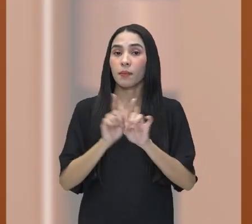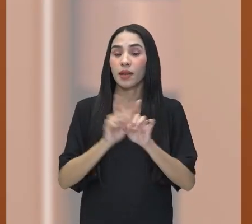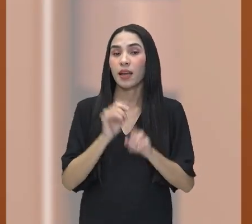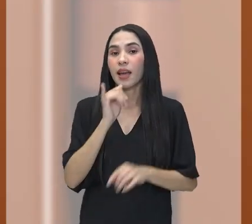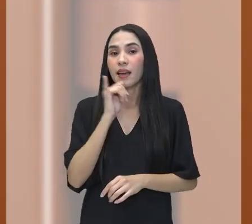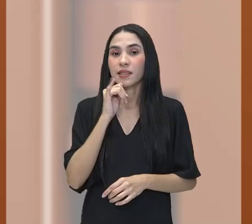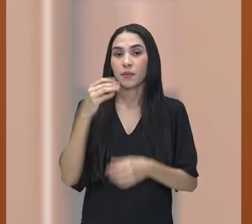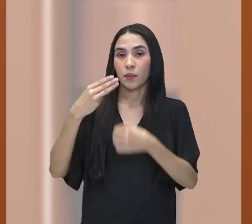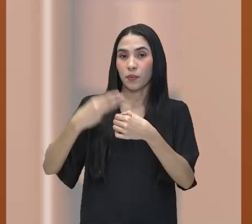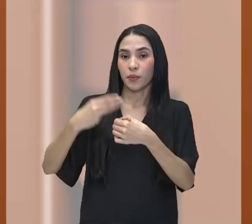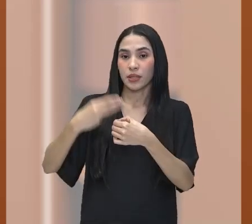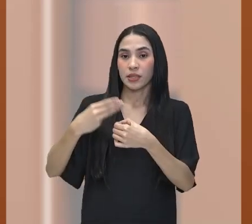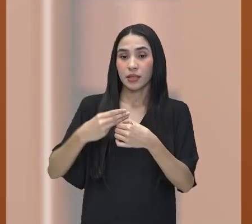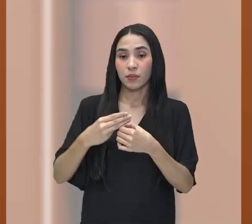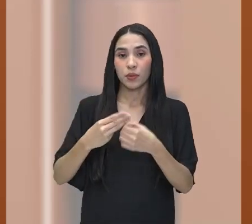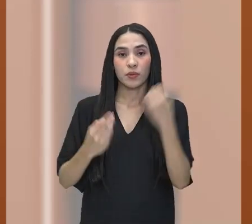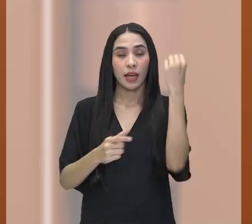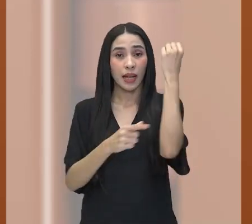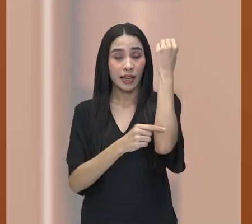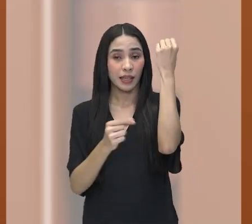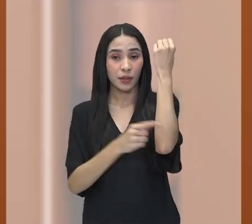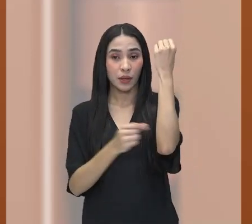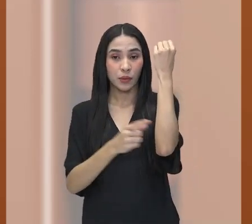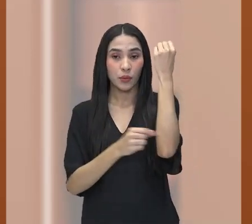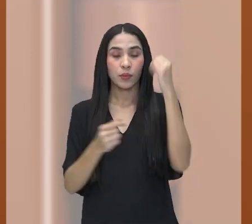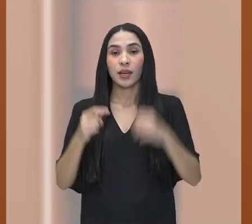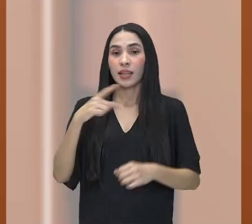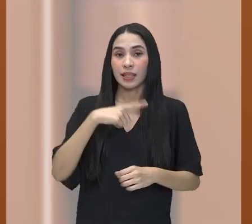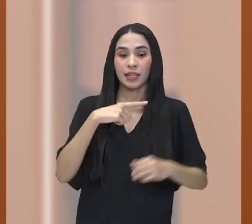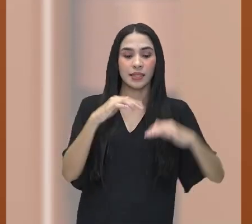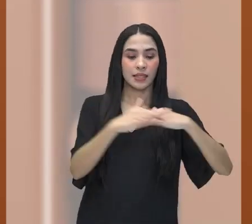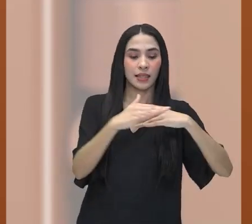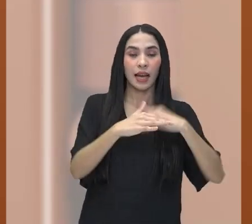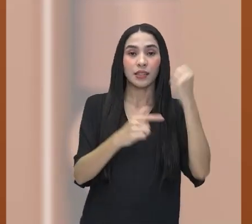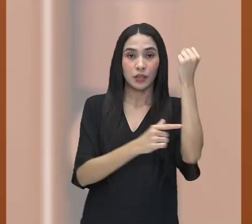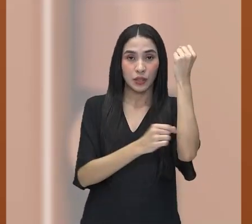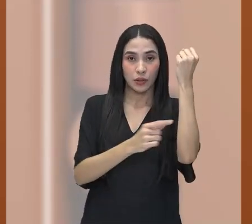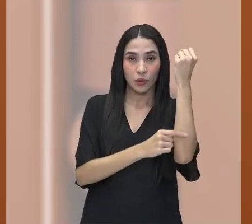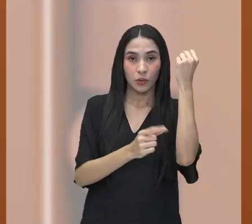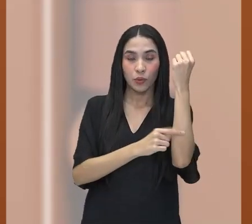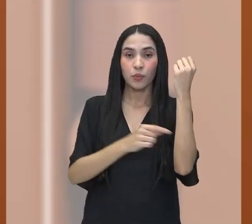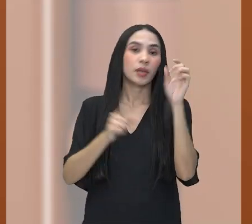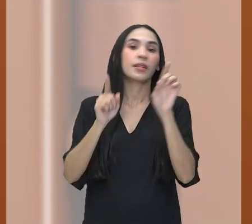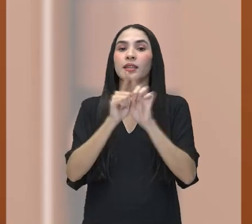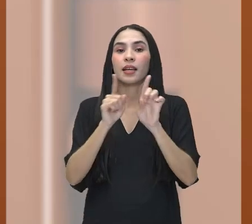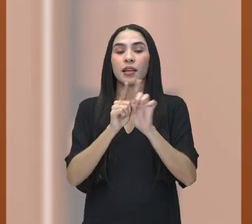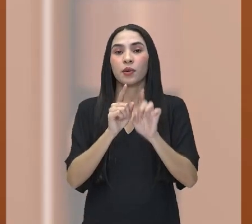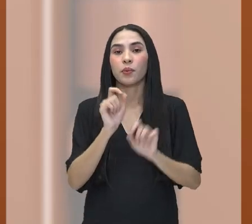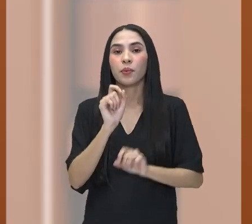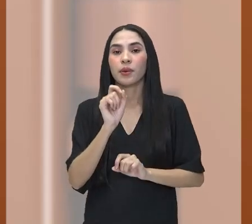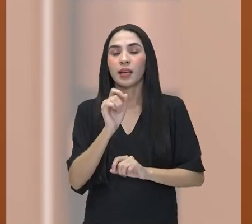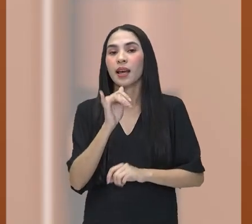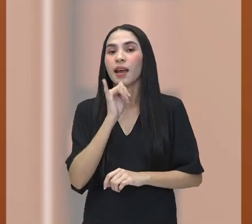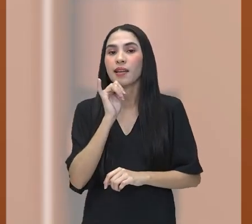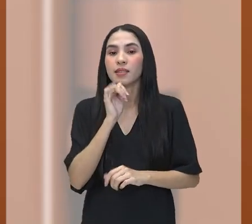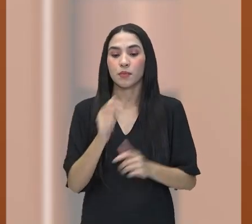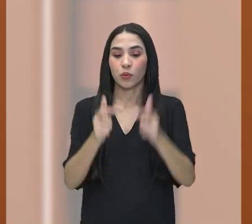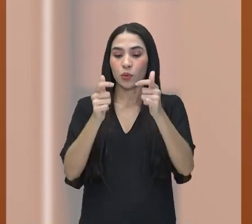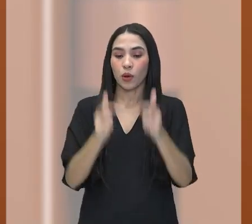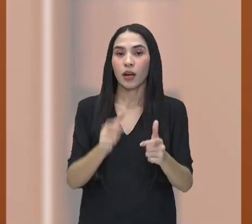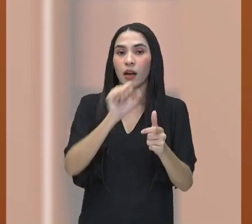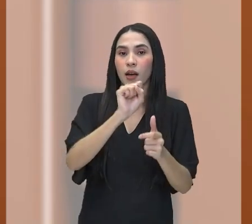o município. Iranduba, onde nós temos a cidade de Iranduba, onde se concentra a sede